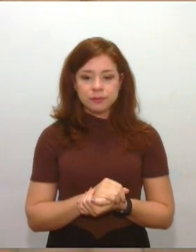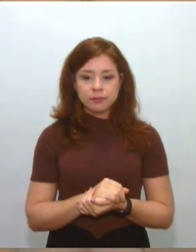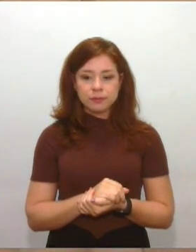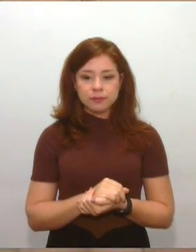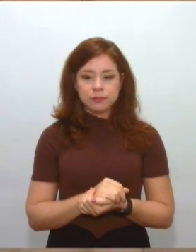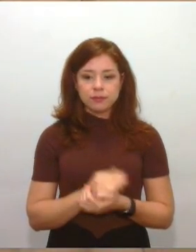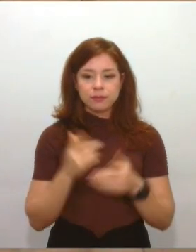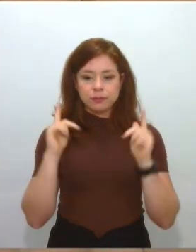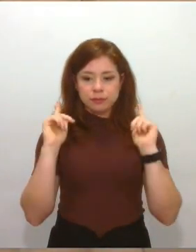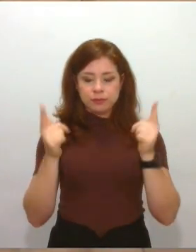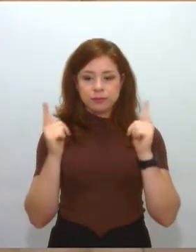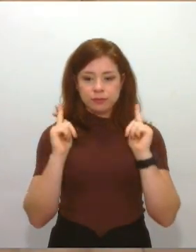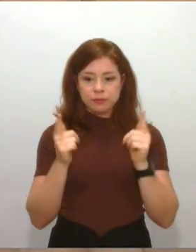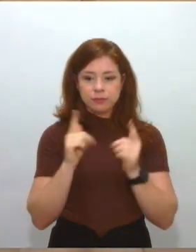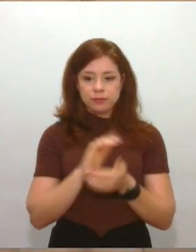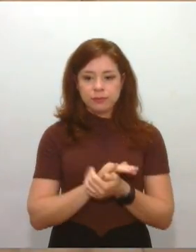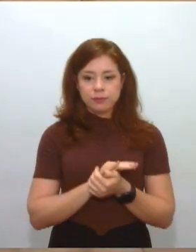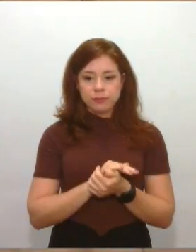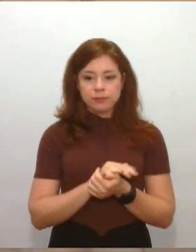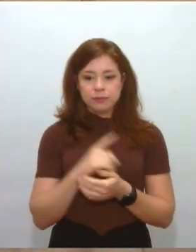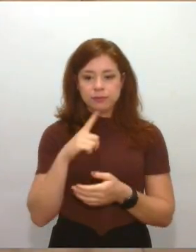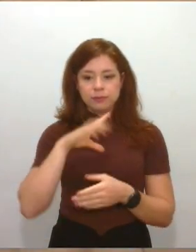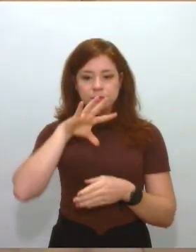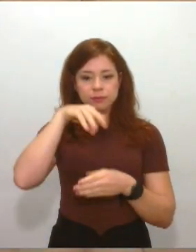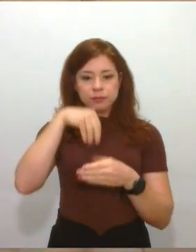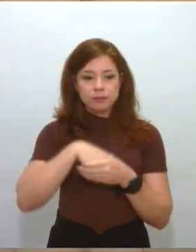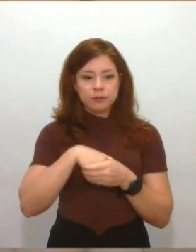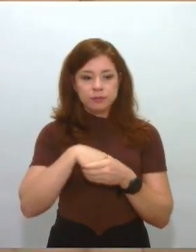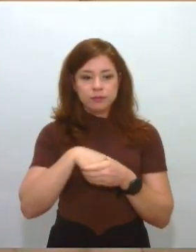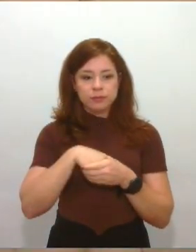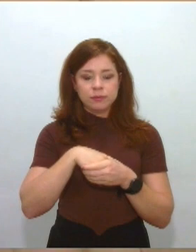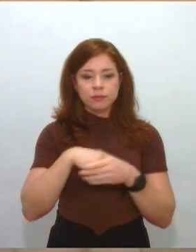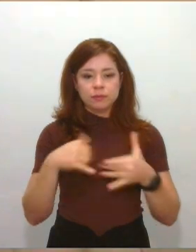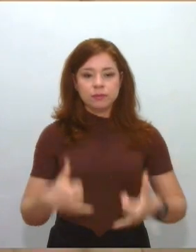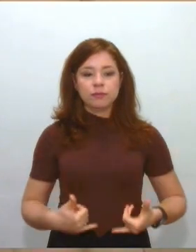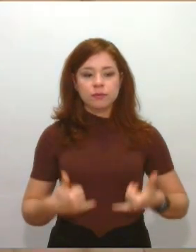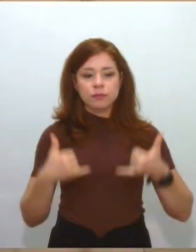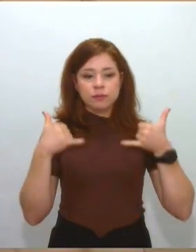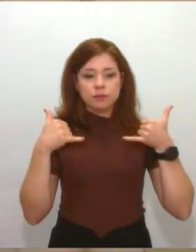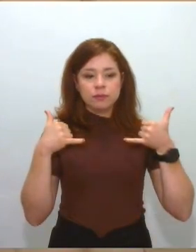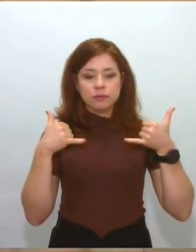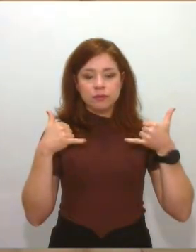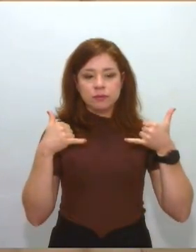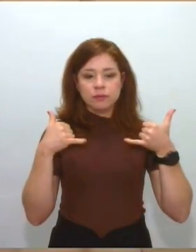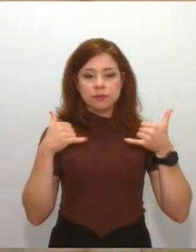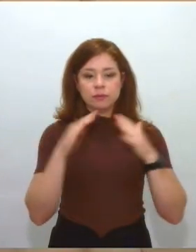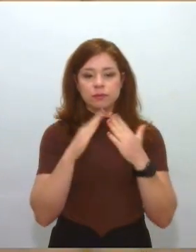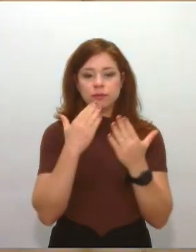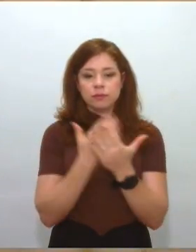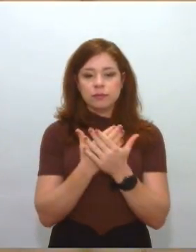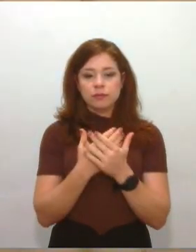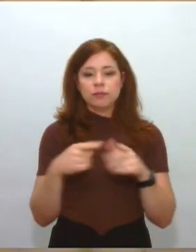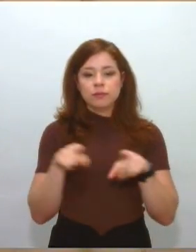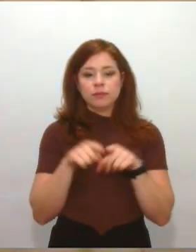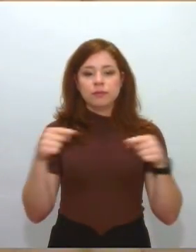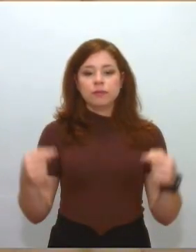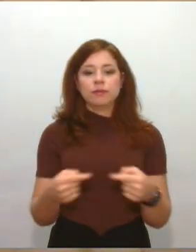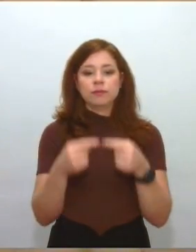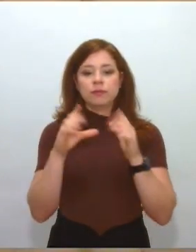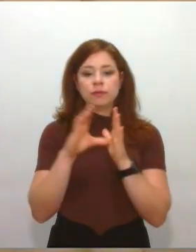transborda os muros da escola aqui na cidade e é abraçada pela comunidade. Ela é responsável por produzir o segundo maior